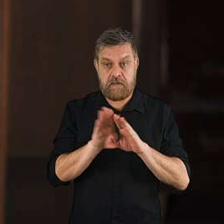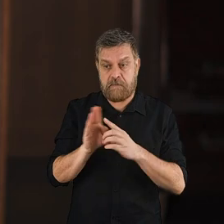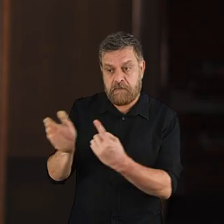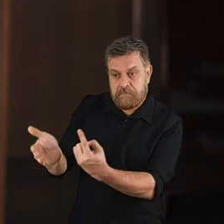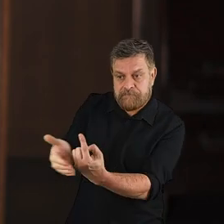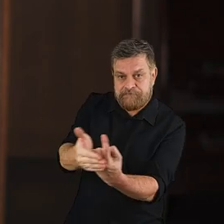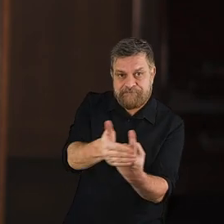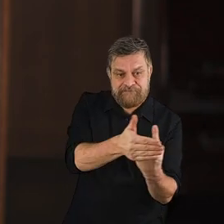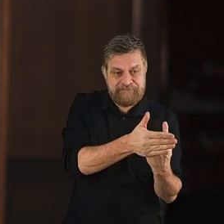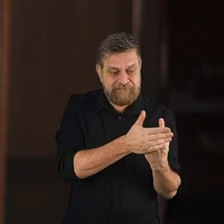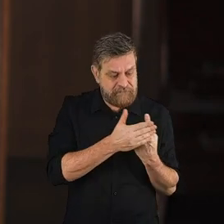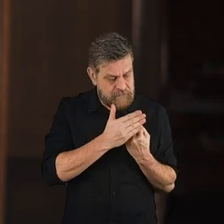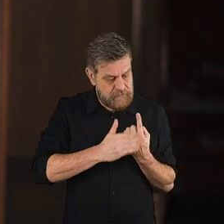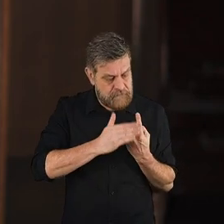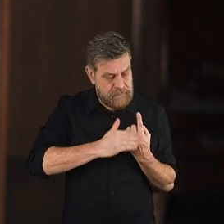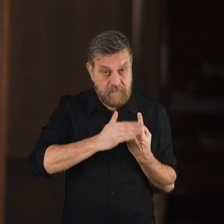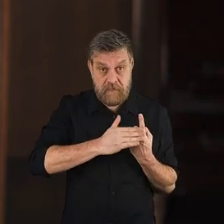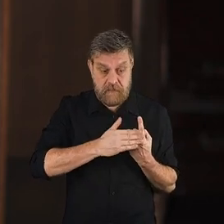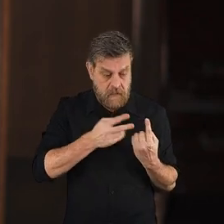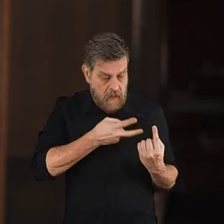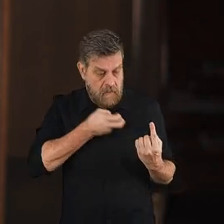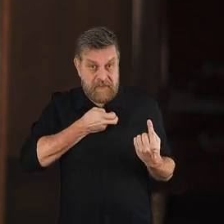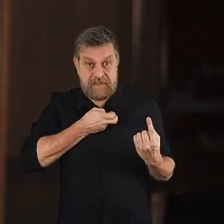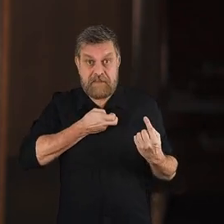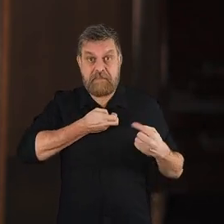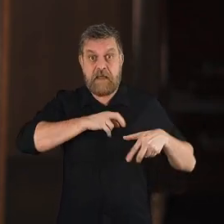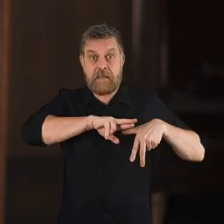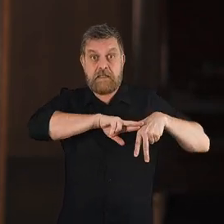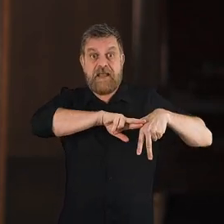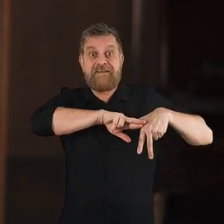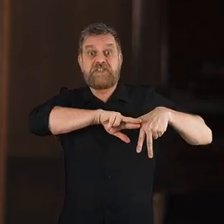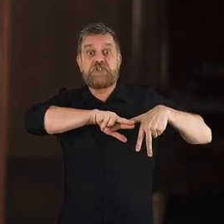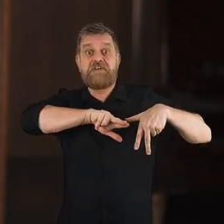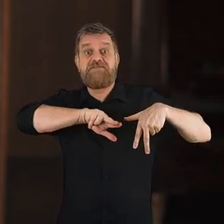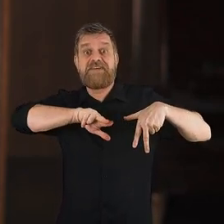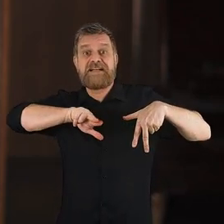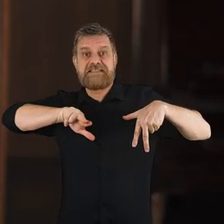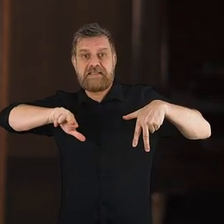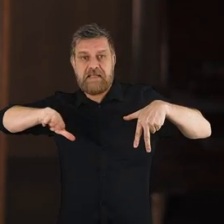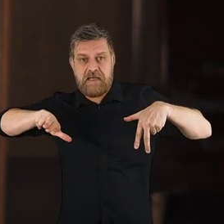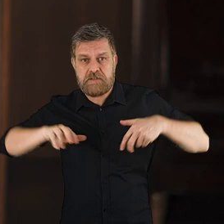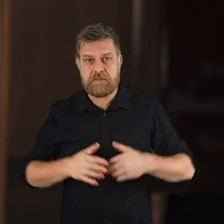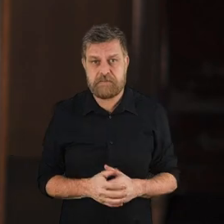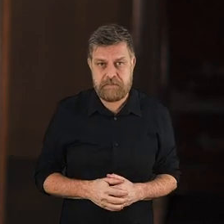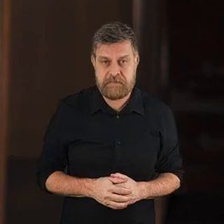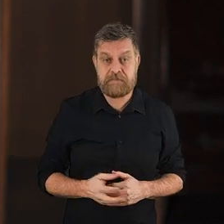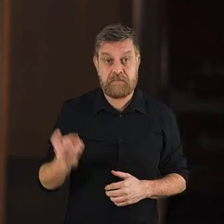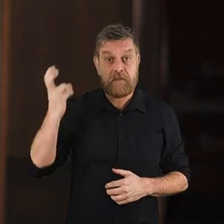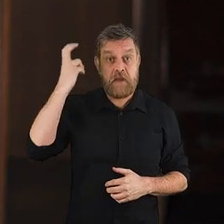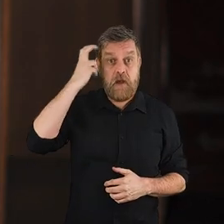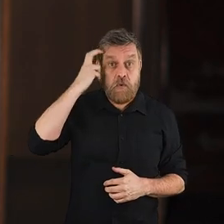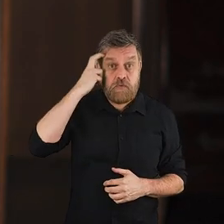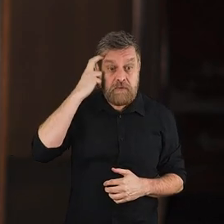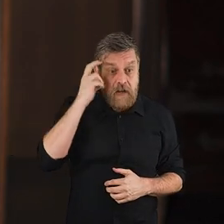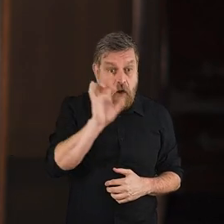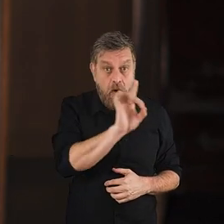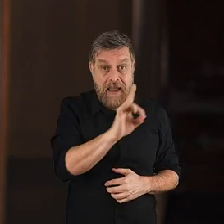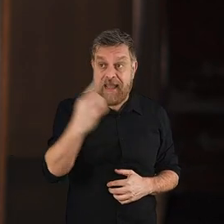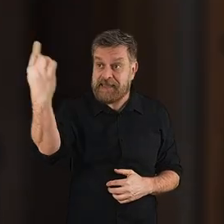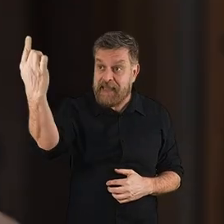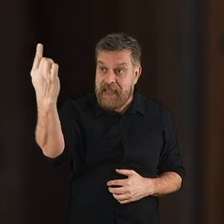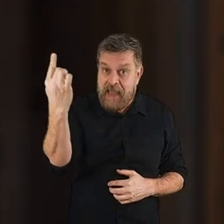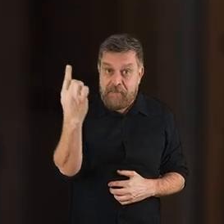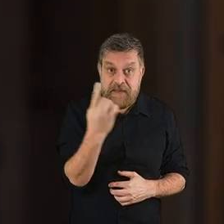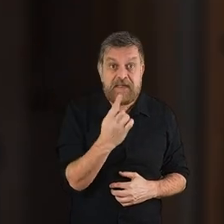recepção da diversidade, no reconhecimento e na recepção da diversidade cultural trazida pelo